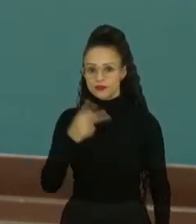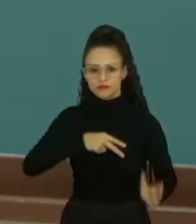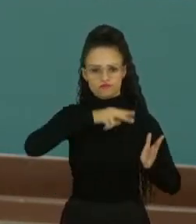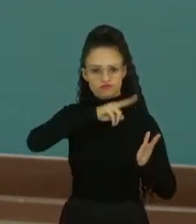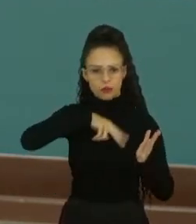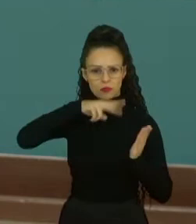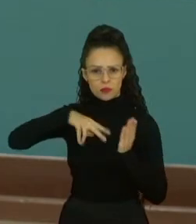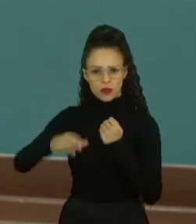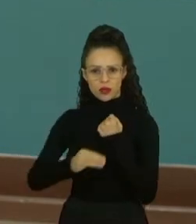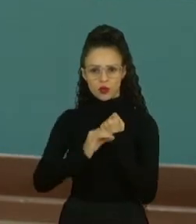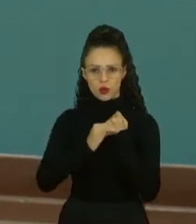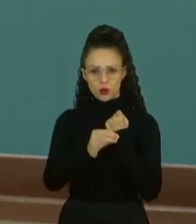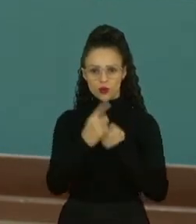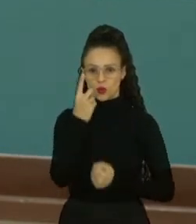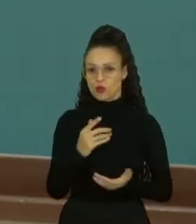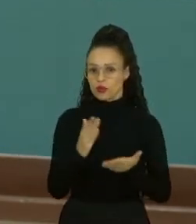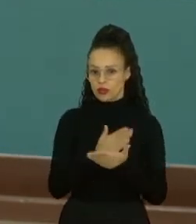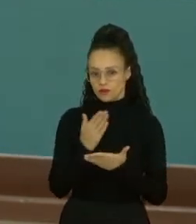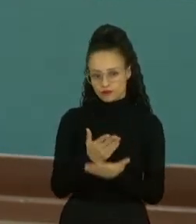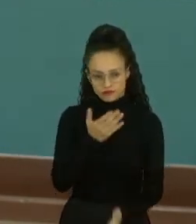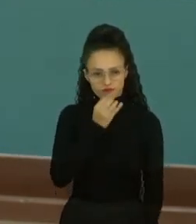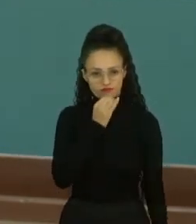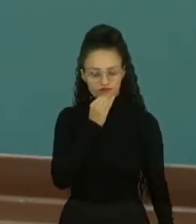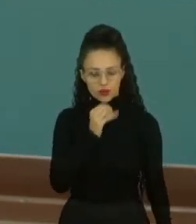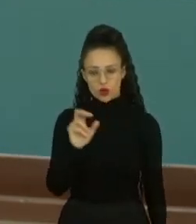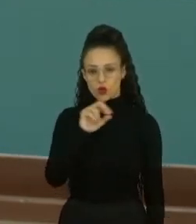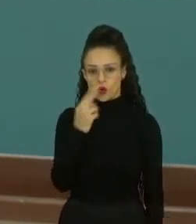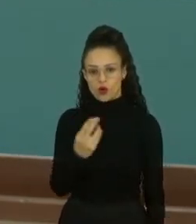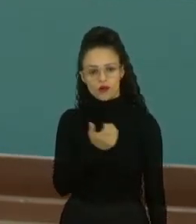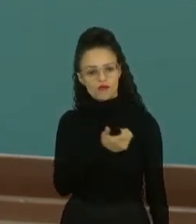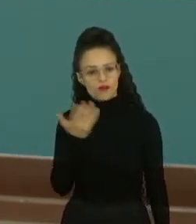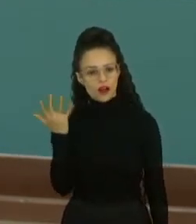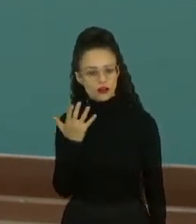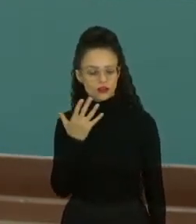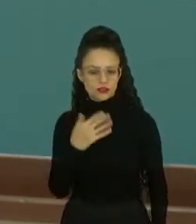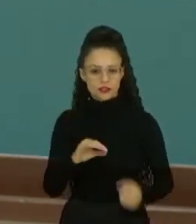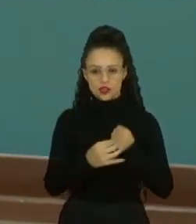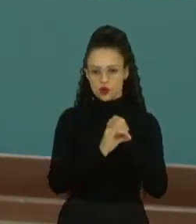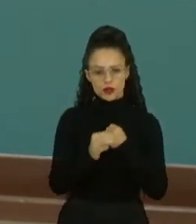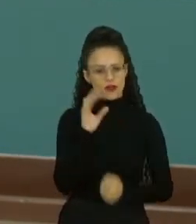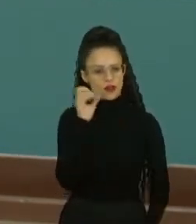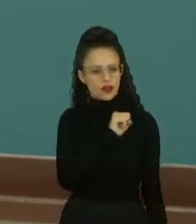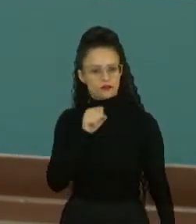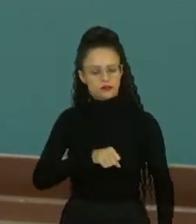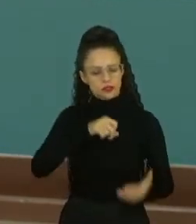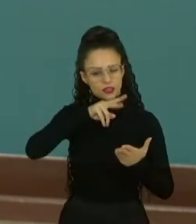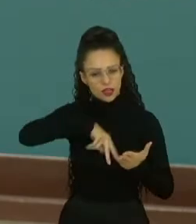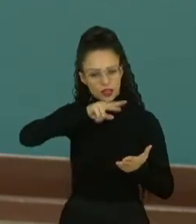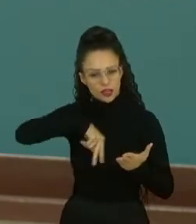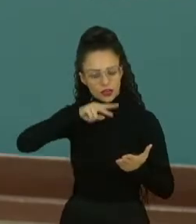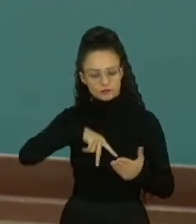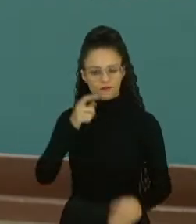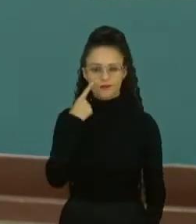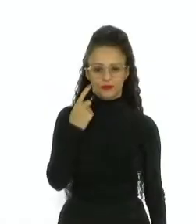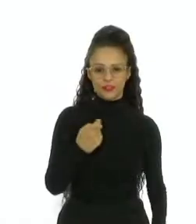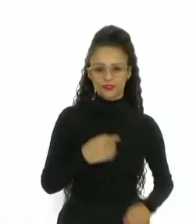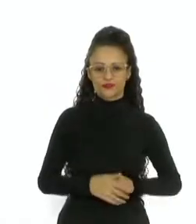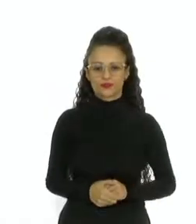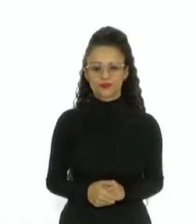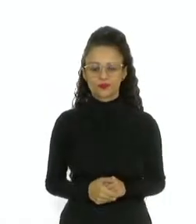ali presentes em um único livro, por exemplo, ou várias crônicas em poucas horas ali, né? Então é muito